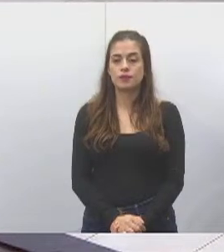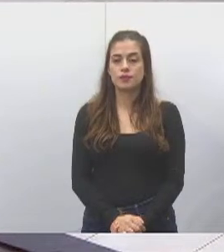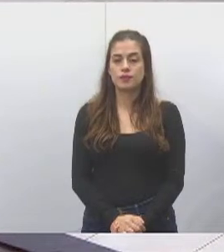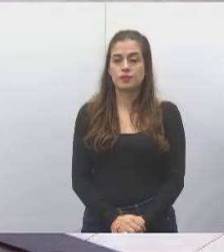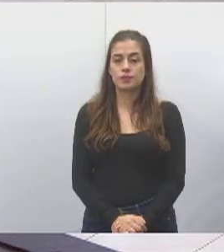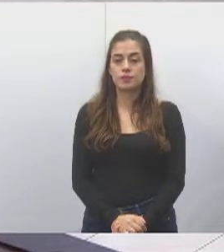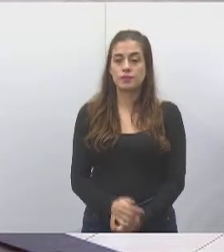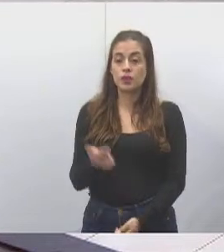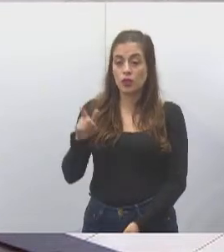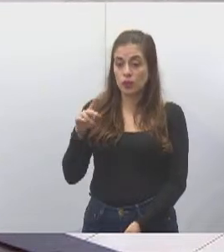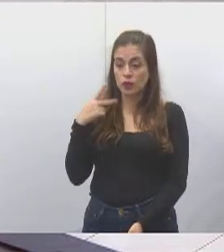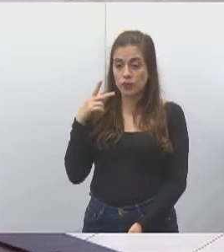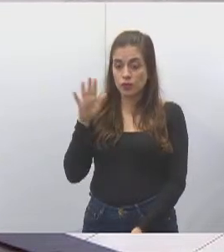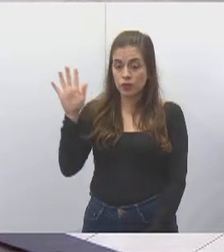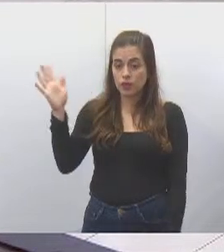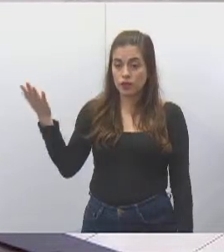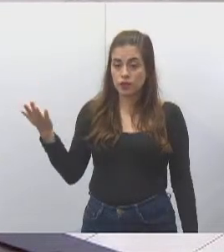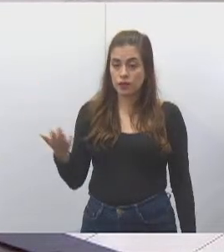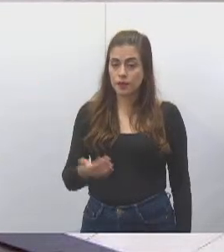Mais algum vereador?